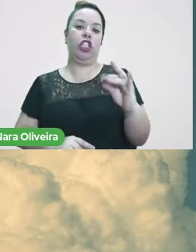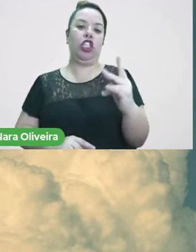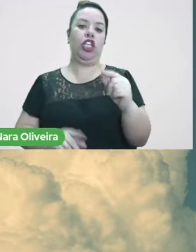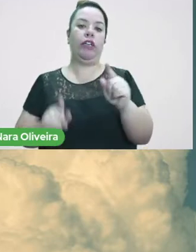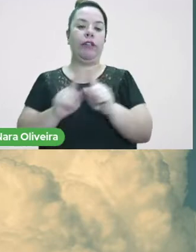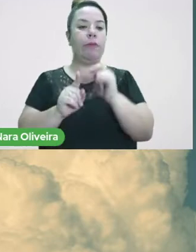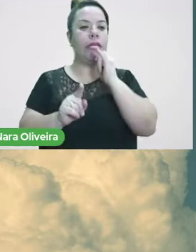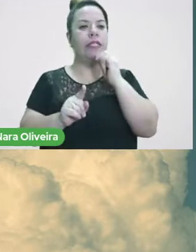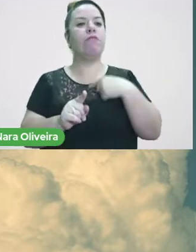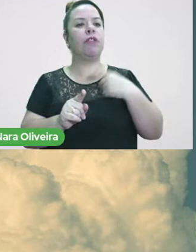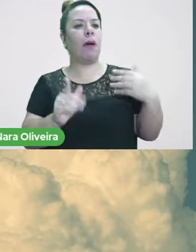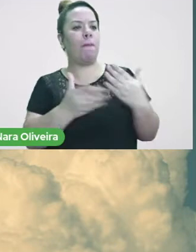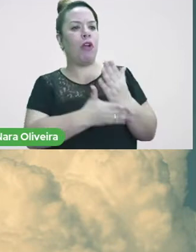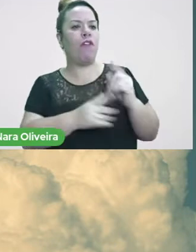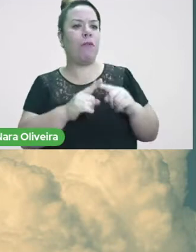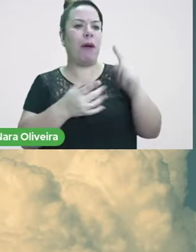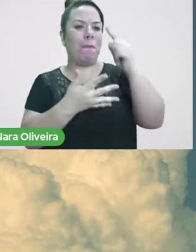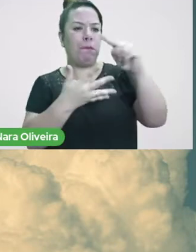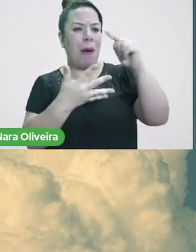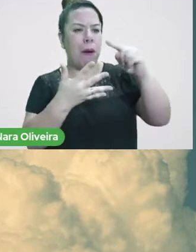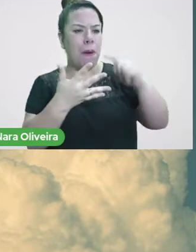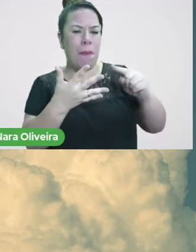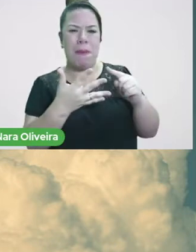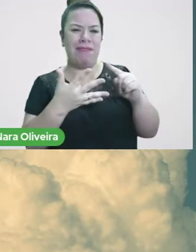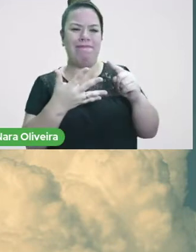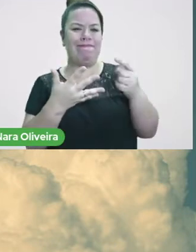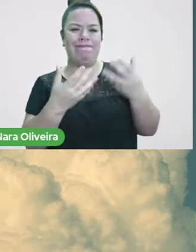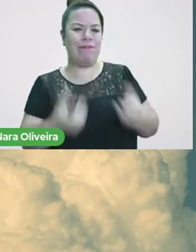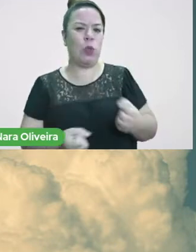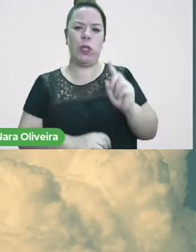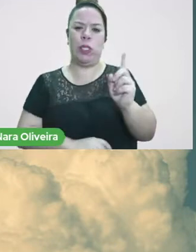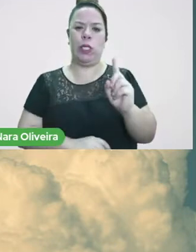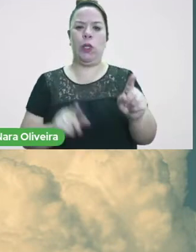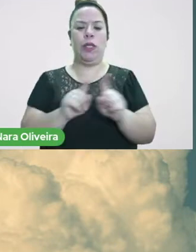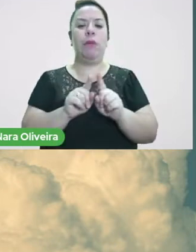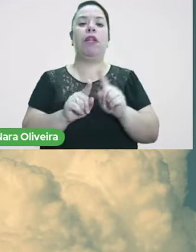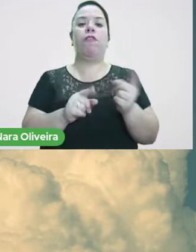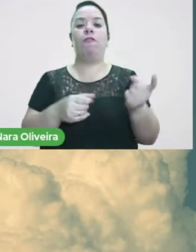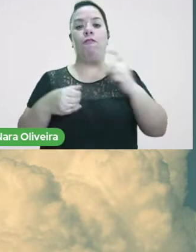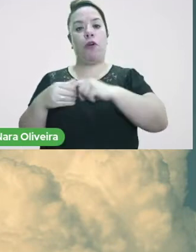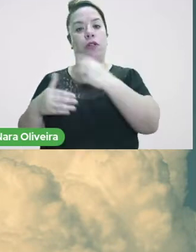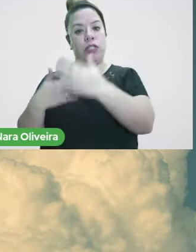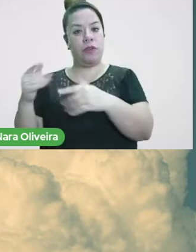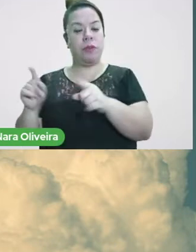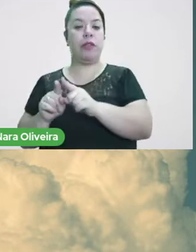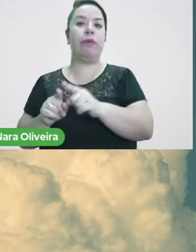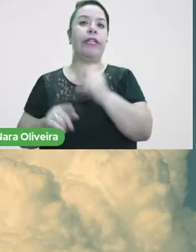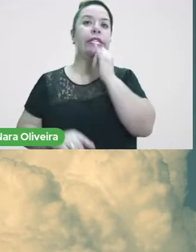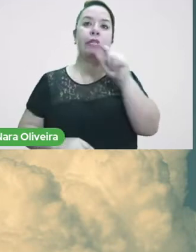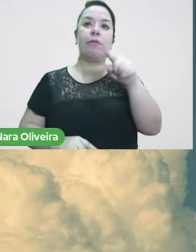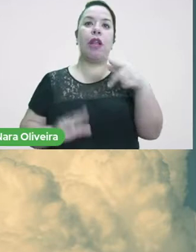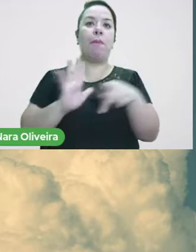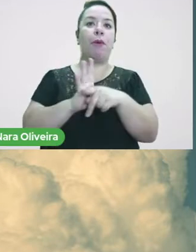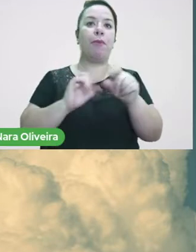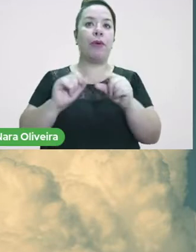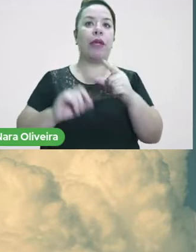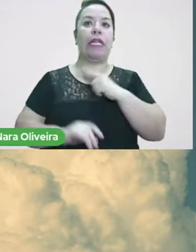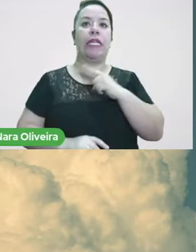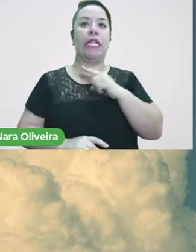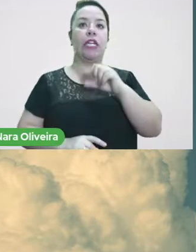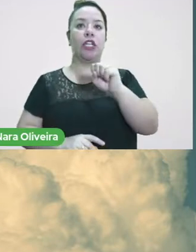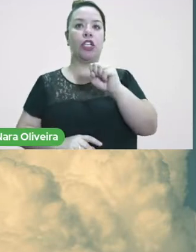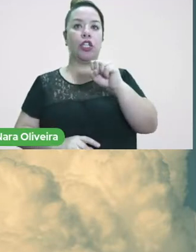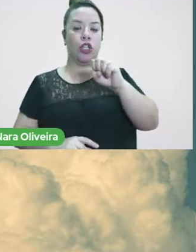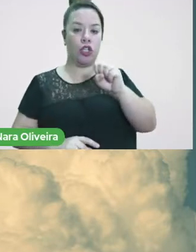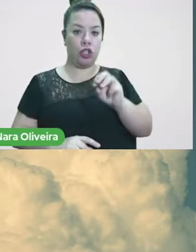estão aceitos. Volta também para desenvolvimento e por aí vai. Showcase, tá tudo implementado, mas o cliente acha que não é